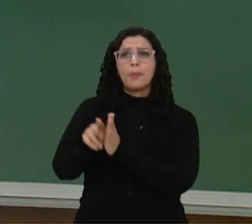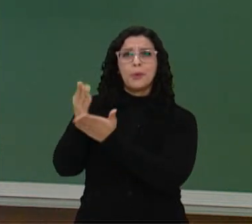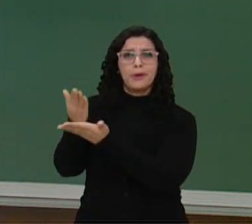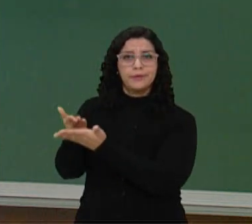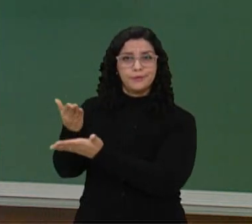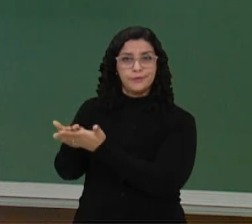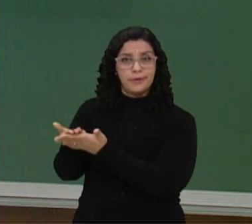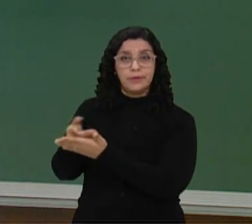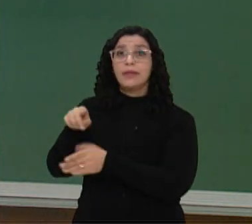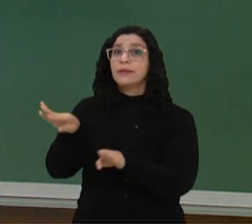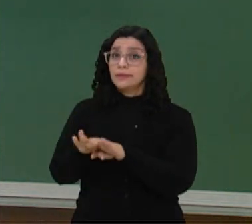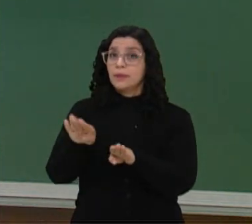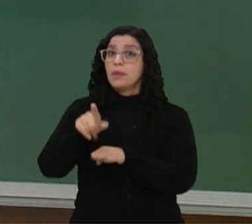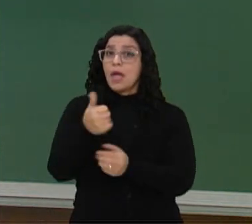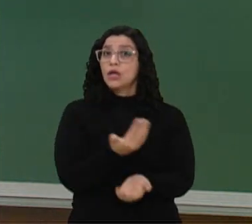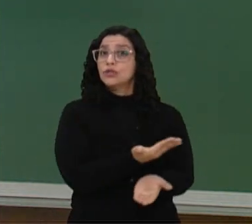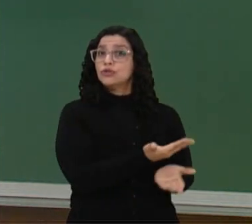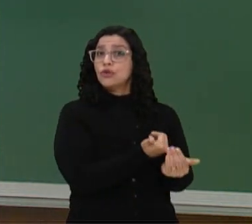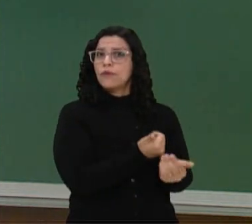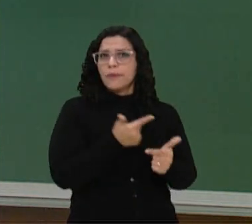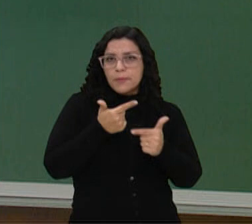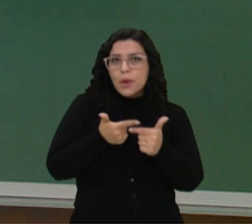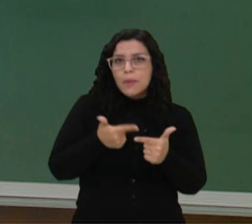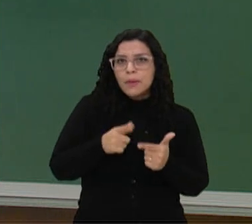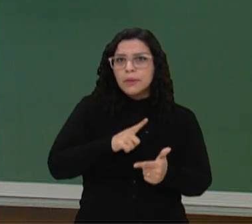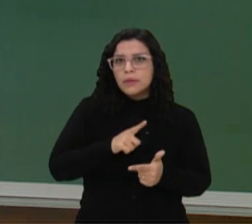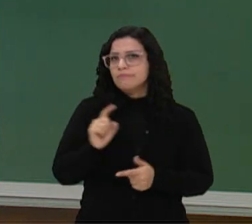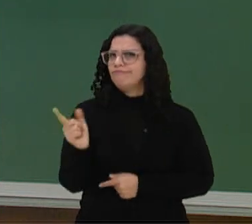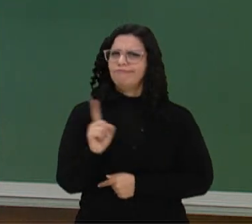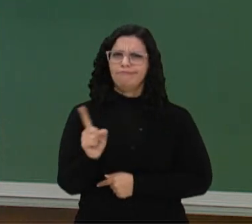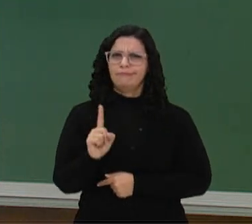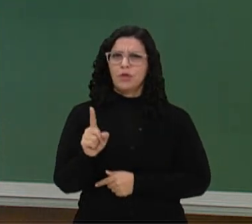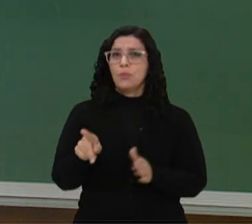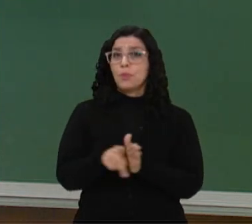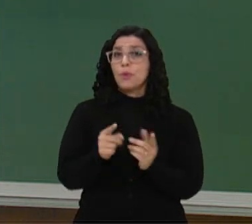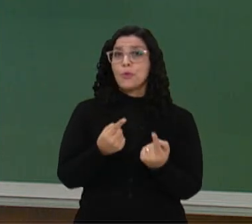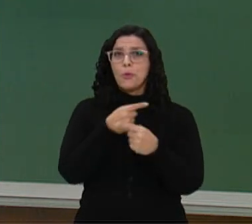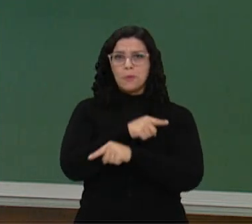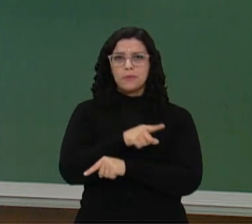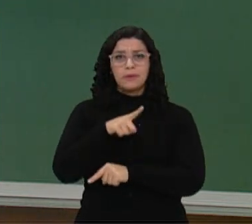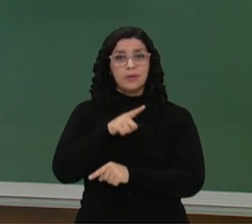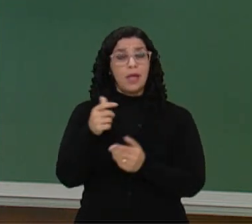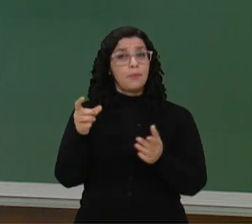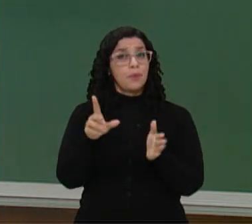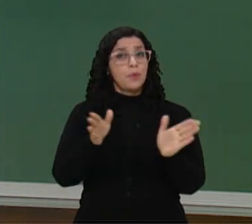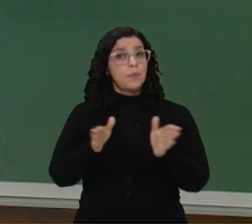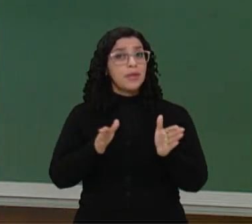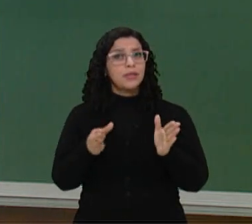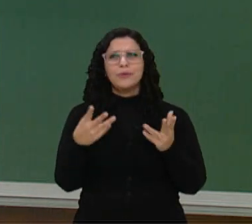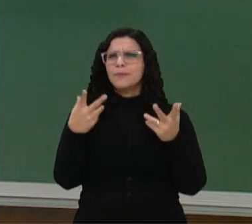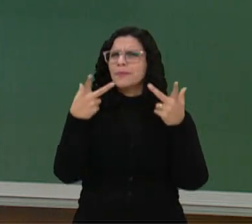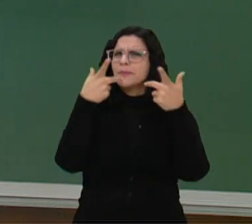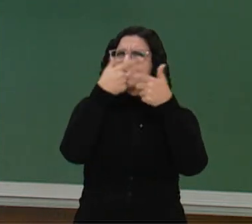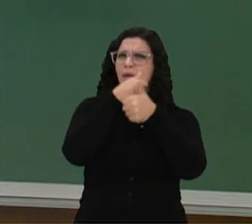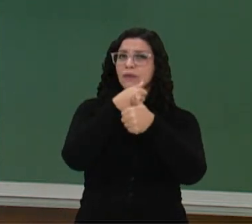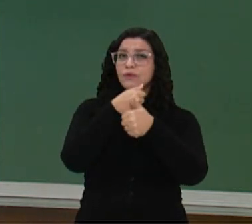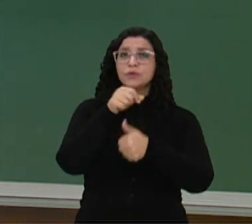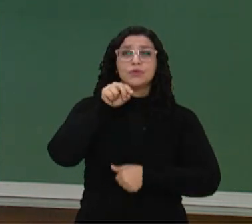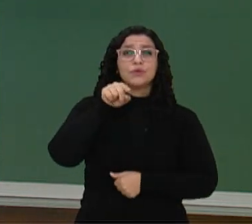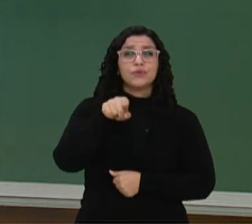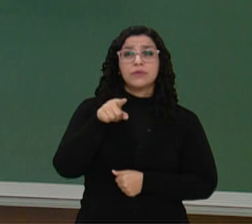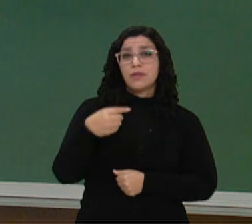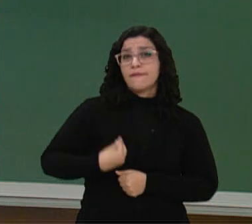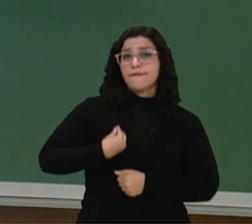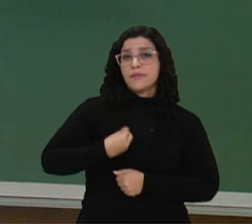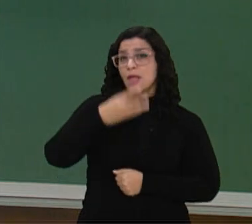estudante, és um jovem. Isto é um problema? Não, pelo contrário, é uma fase lindíssima e